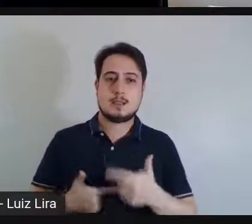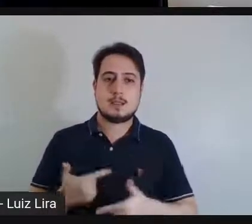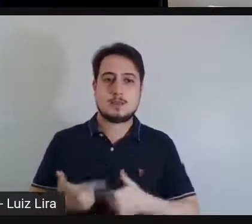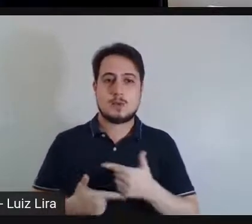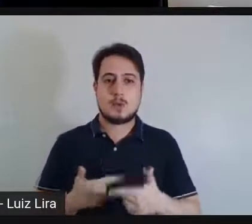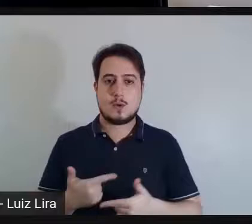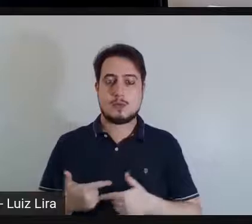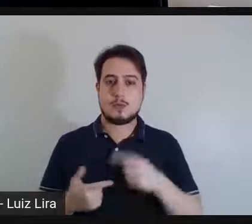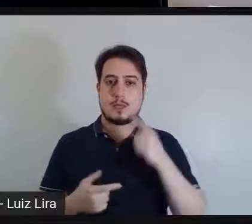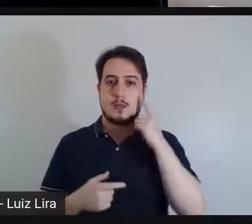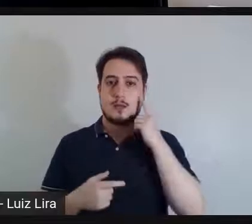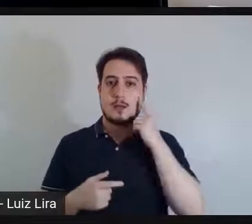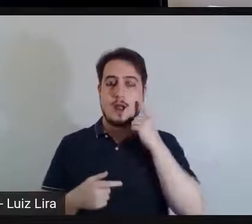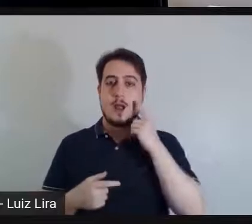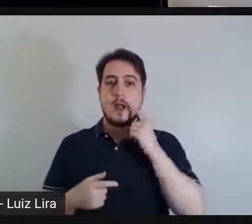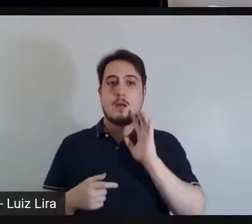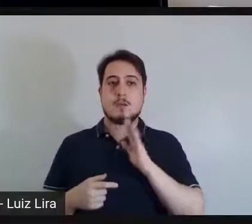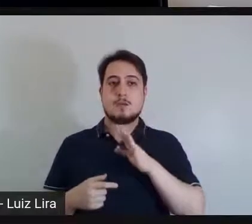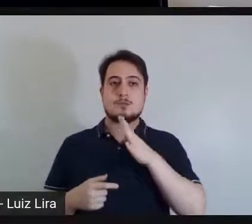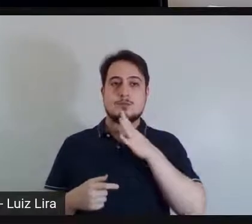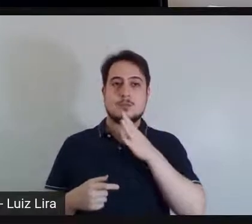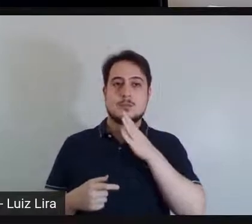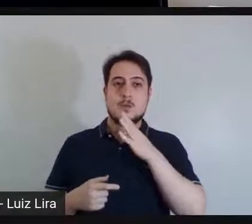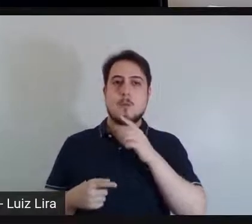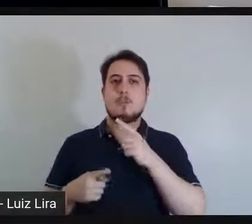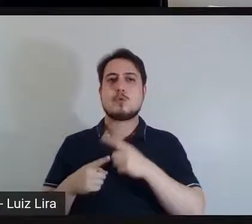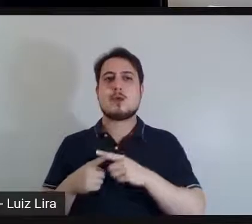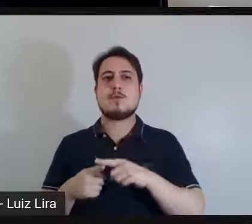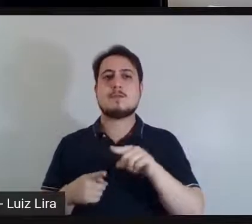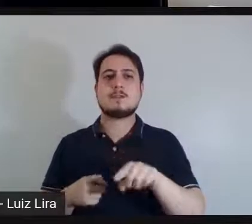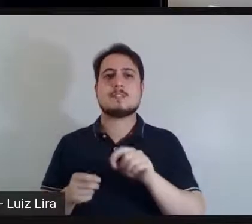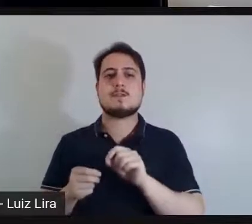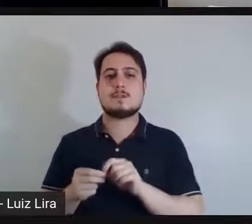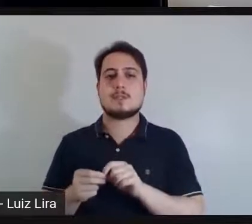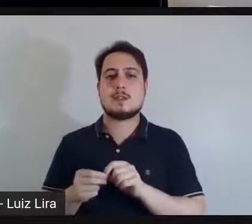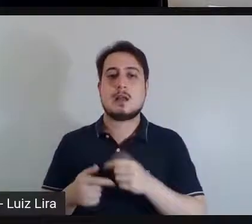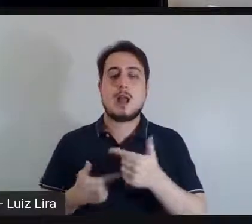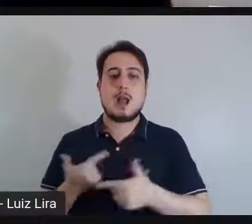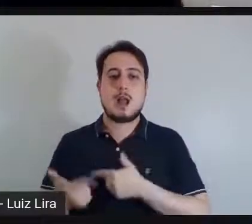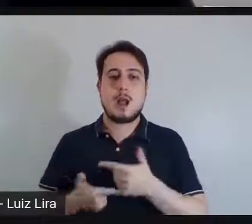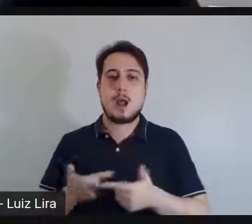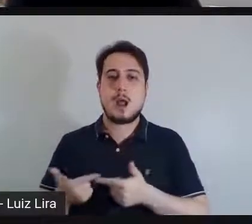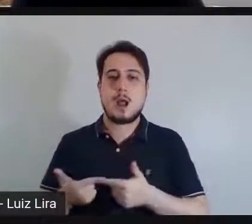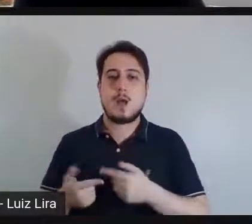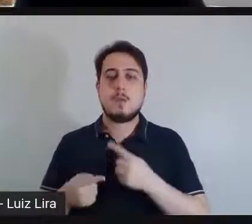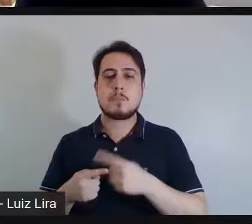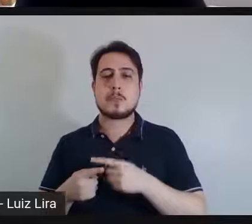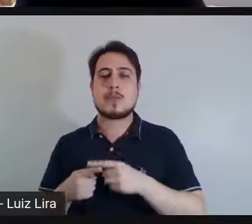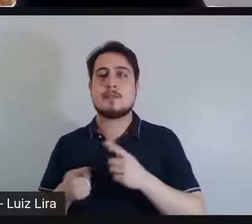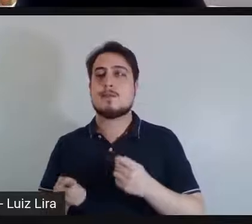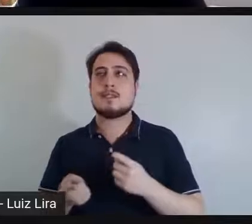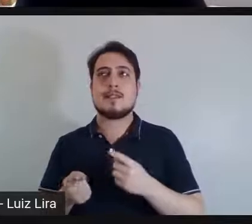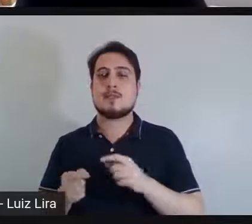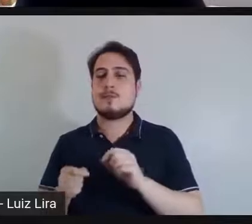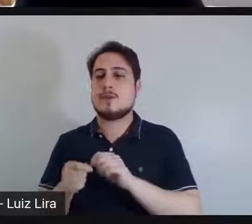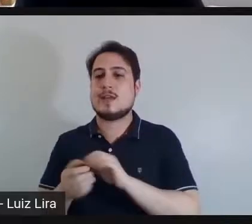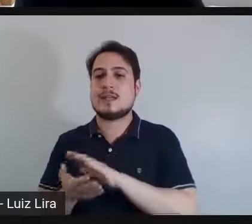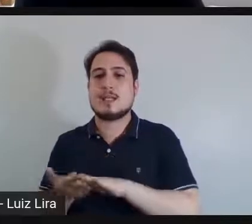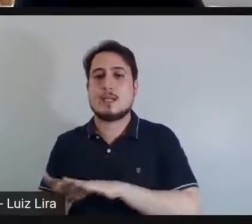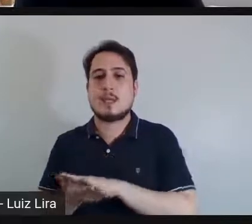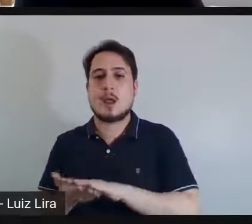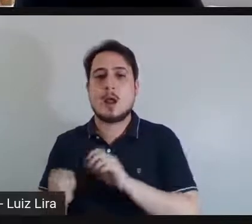Porque a gente conhece o cenário. Por que você adotou essa ação ou por que você deixou de fazer? Por que você não tirou